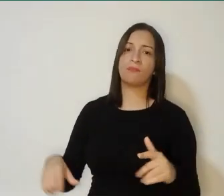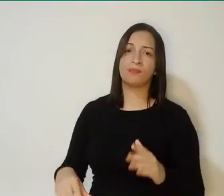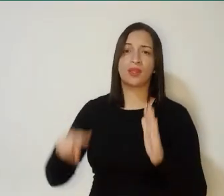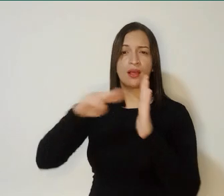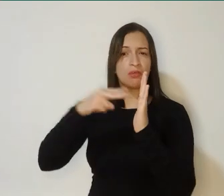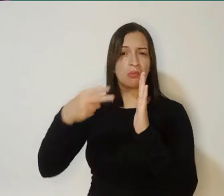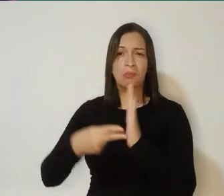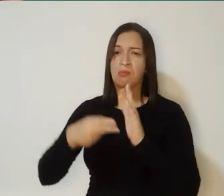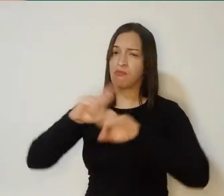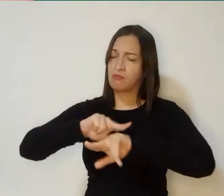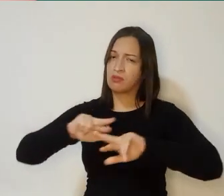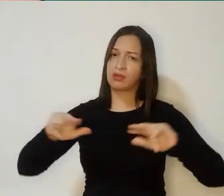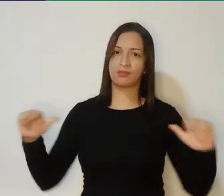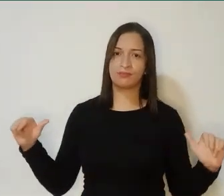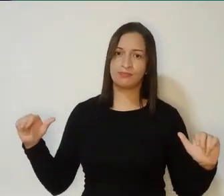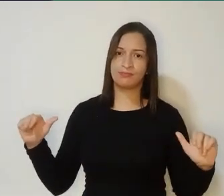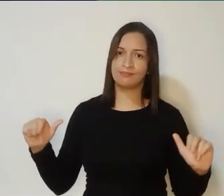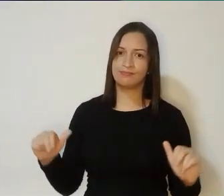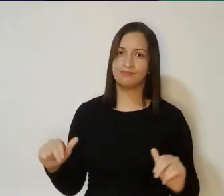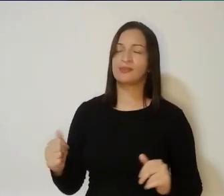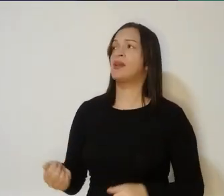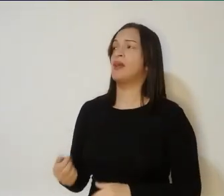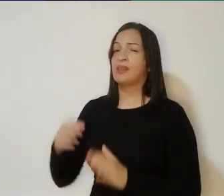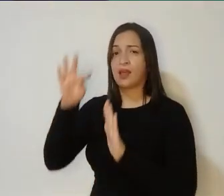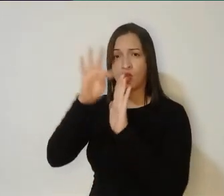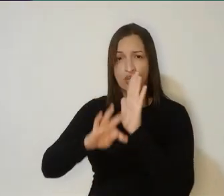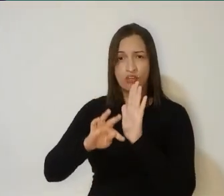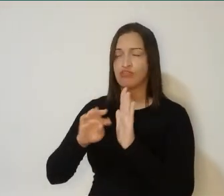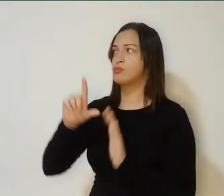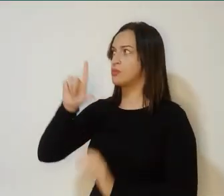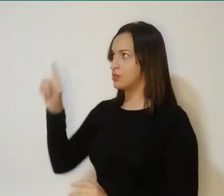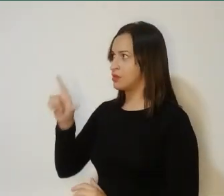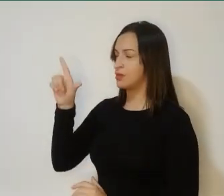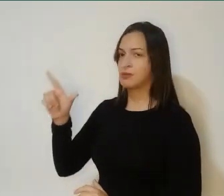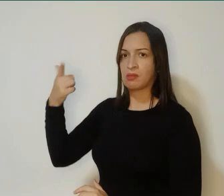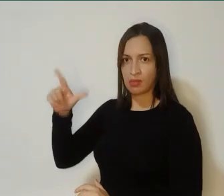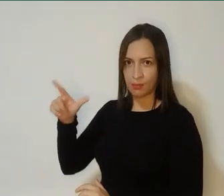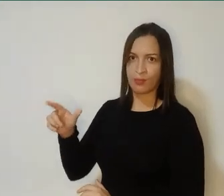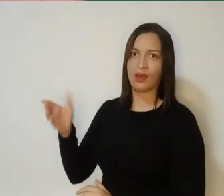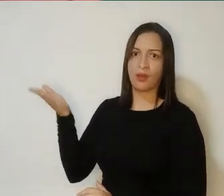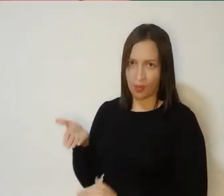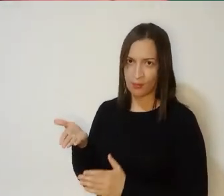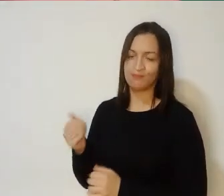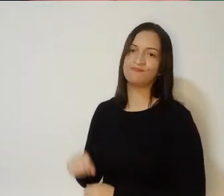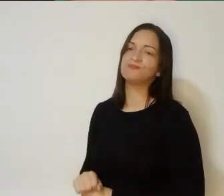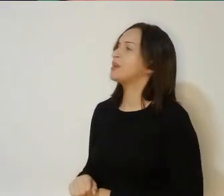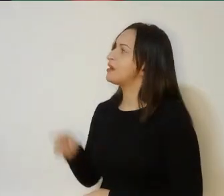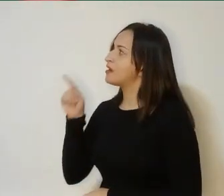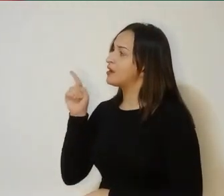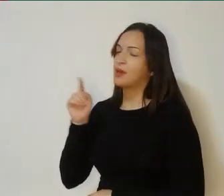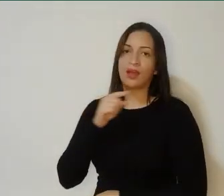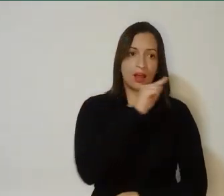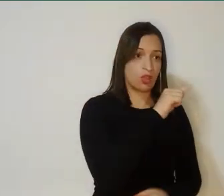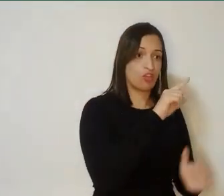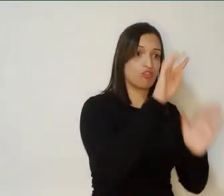tenha diversas interpretações. Então, agora a gente tem que pensar o texto não literário. né? E ele é uma oposição.